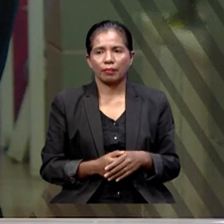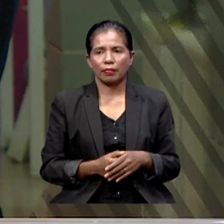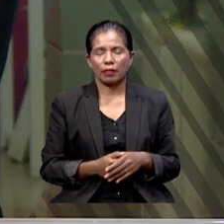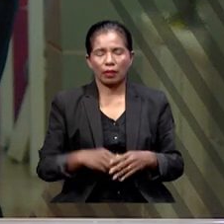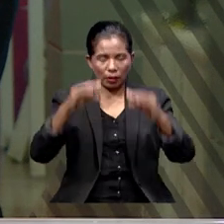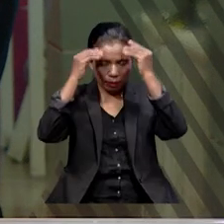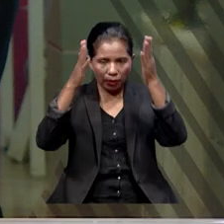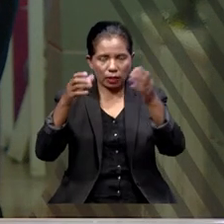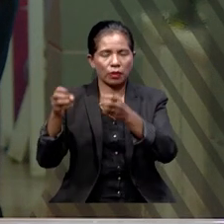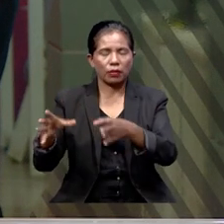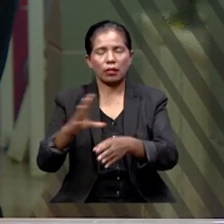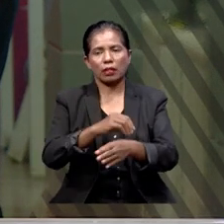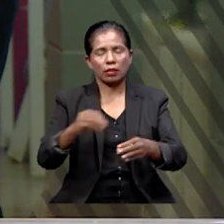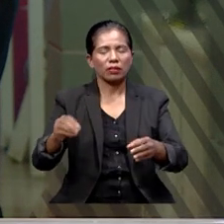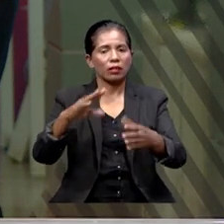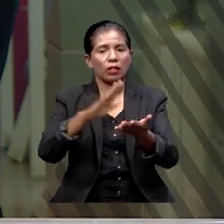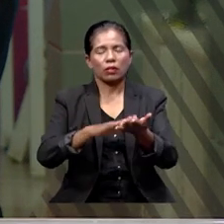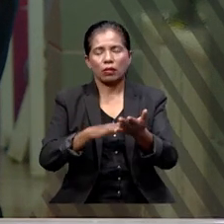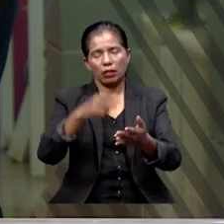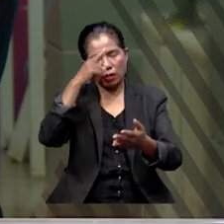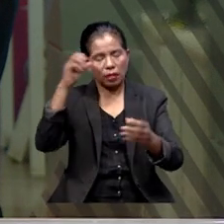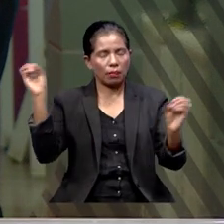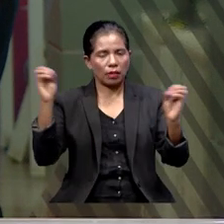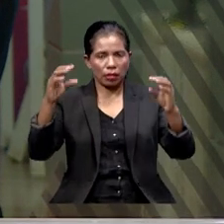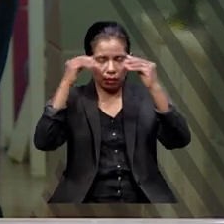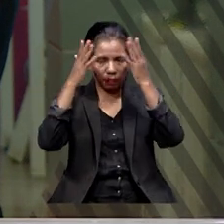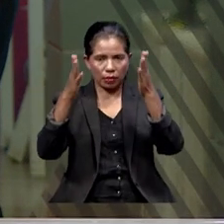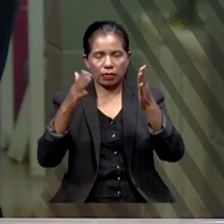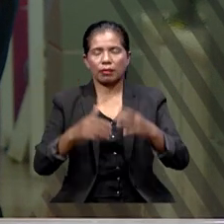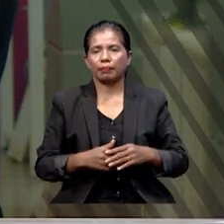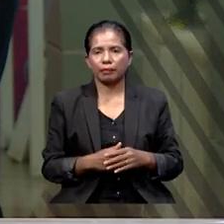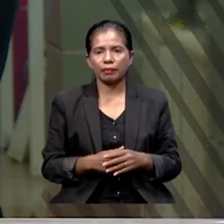Professor se abandona a aula balum, tamba problema menos professor.